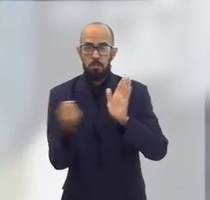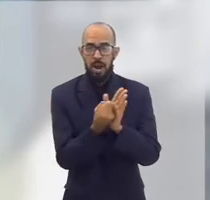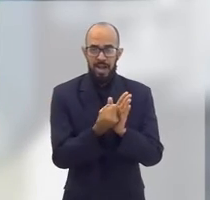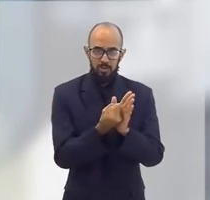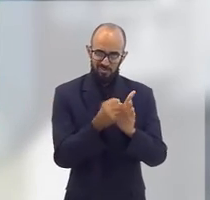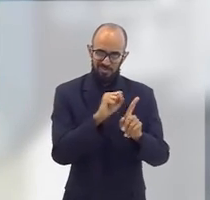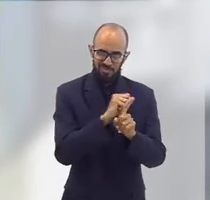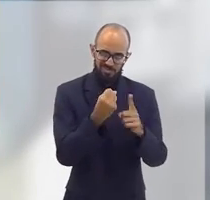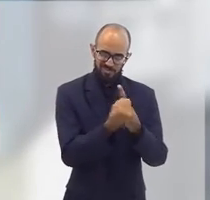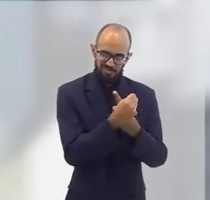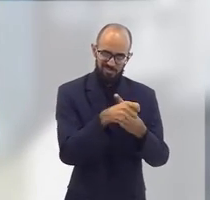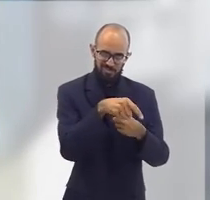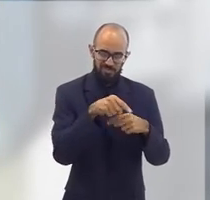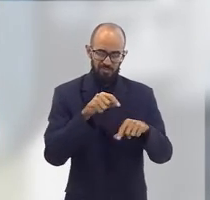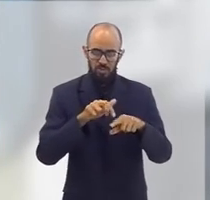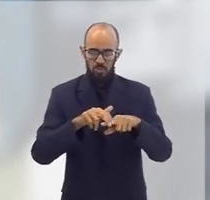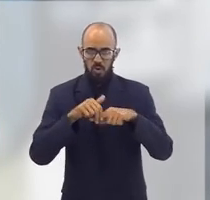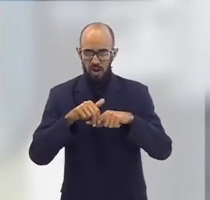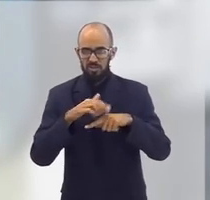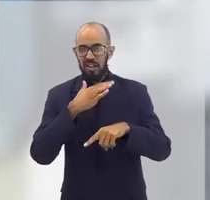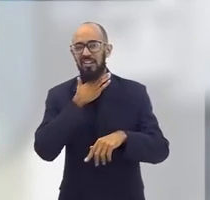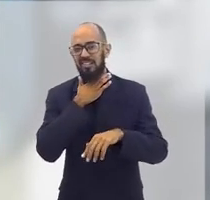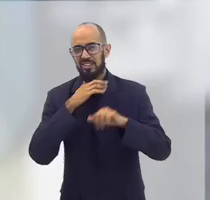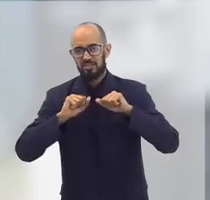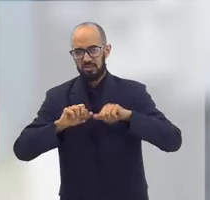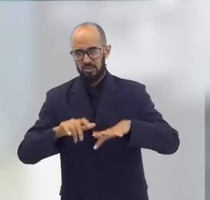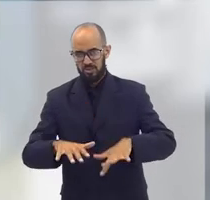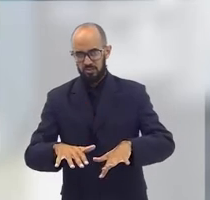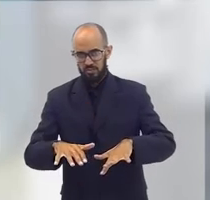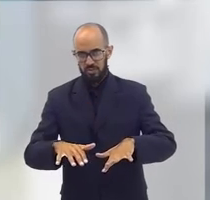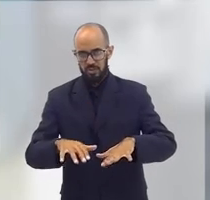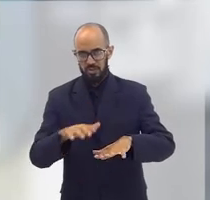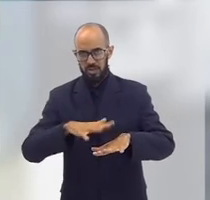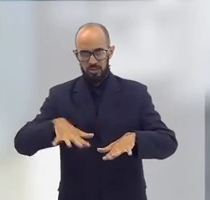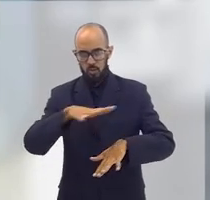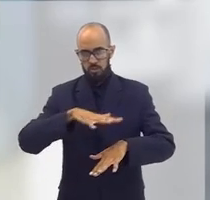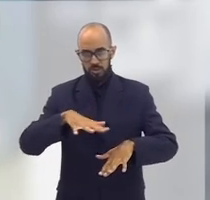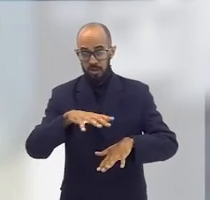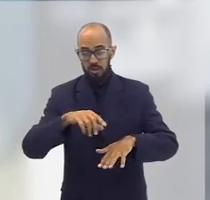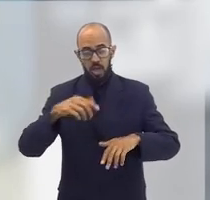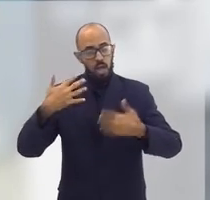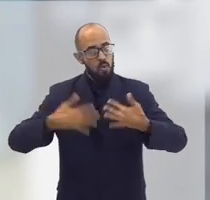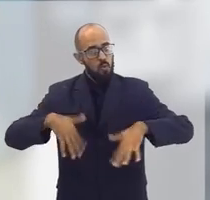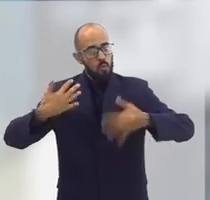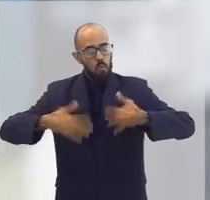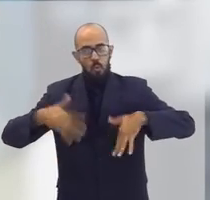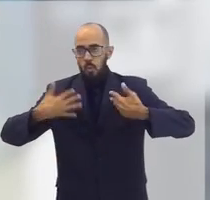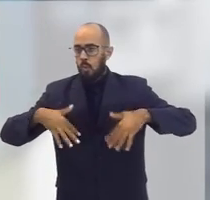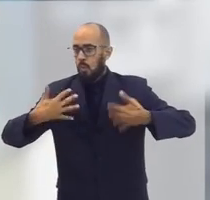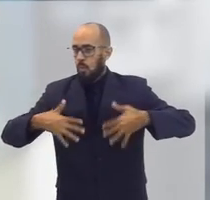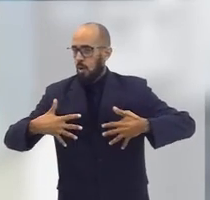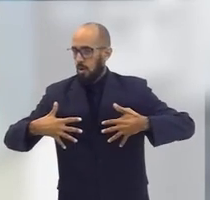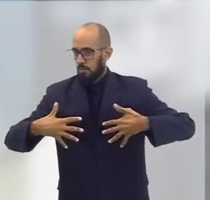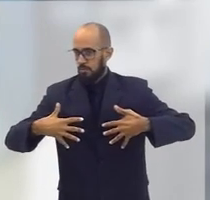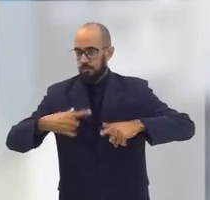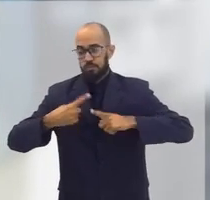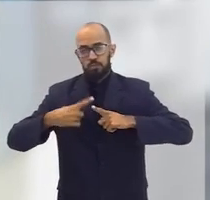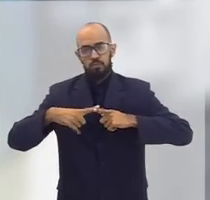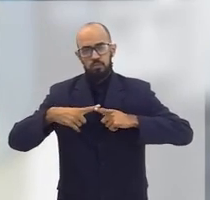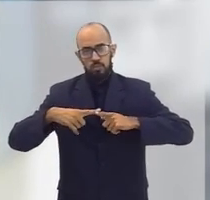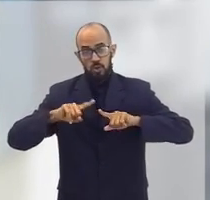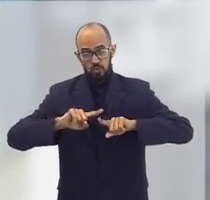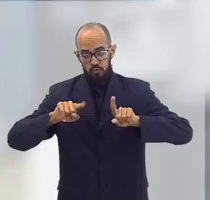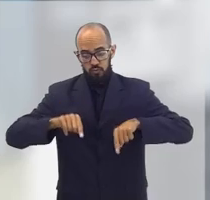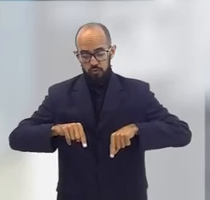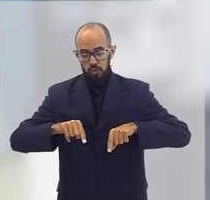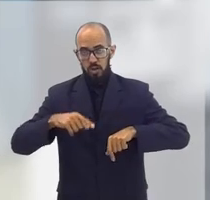gigantesca comunidade, disso que eu digo da pandemia e da crise por ela gerada, nessa gigantesca comunidade, é enorme, porque eu vou te explicar.